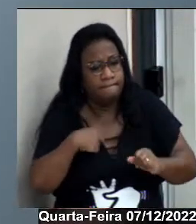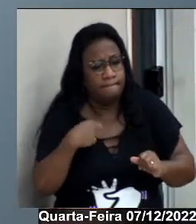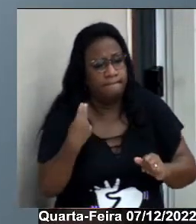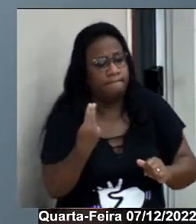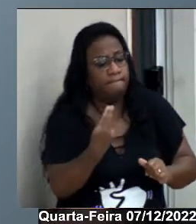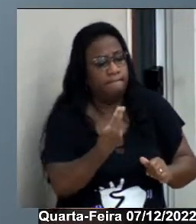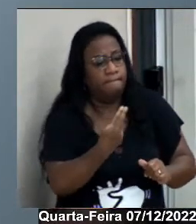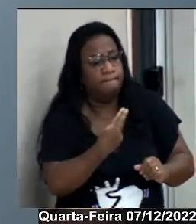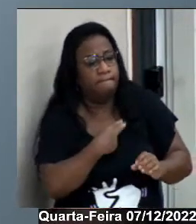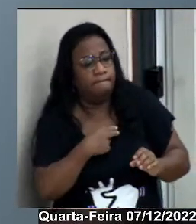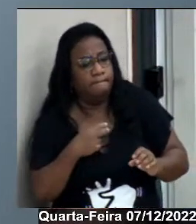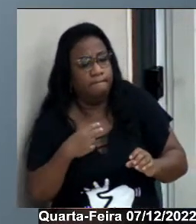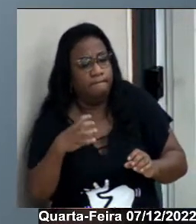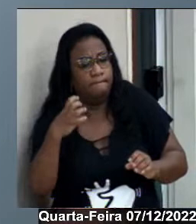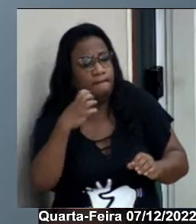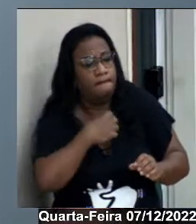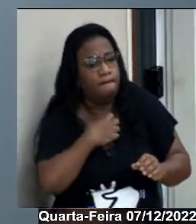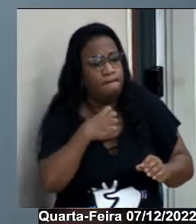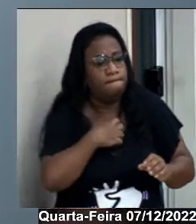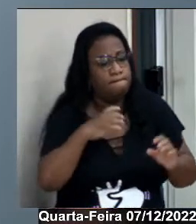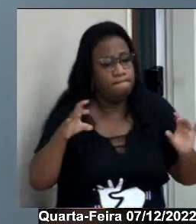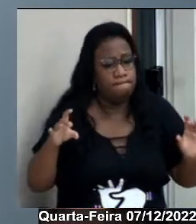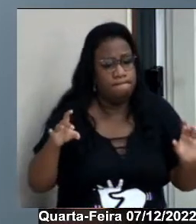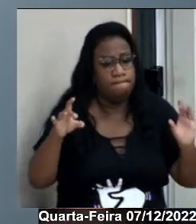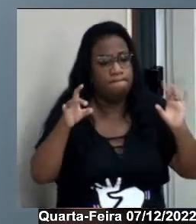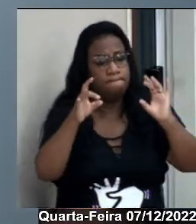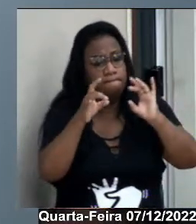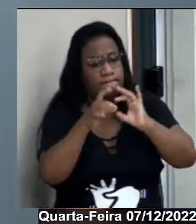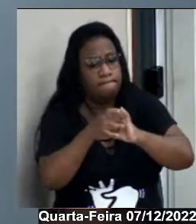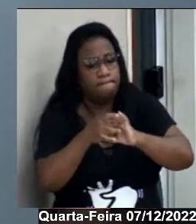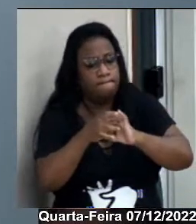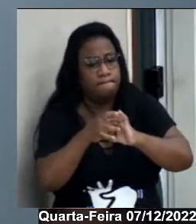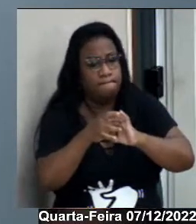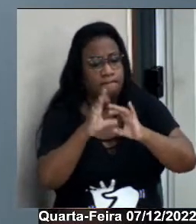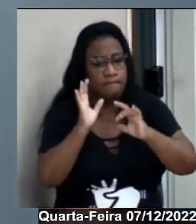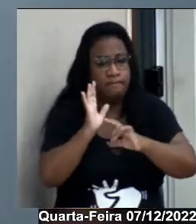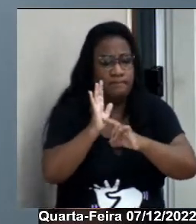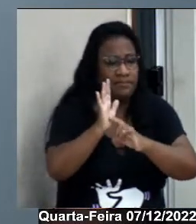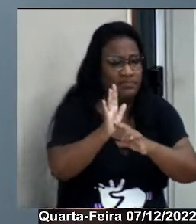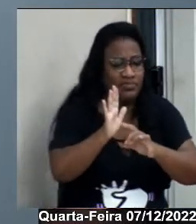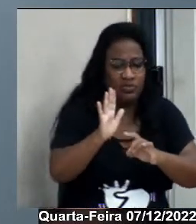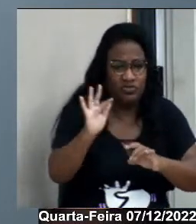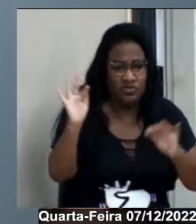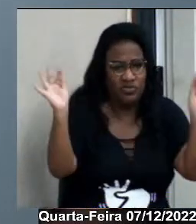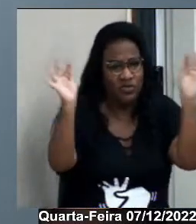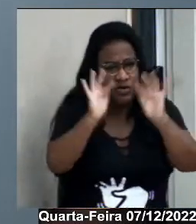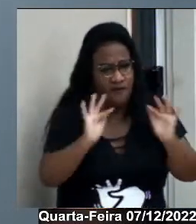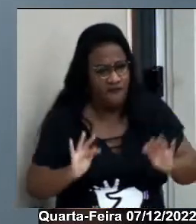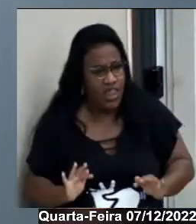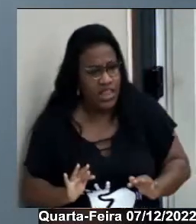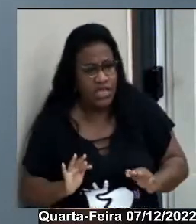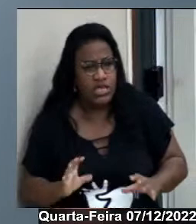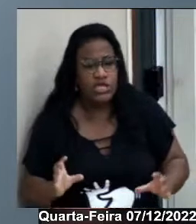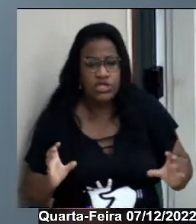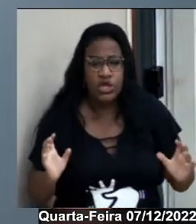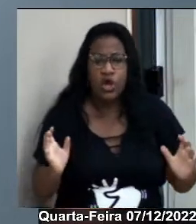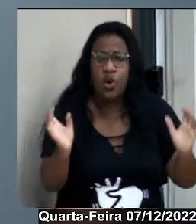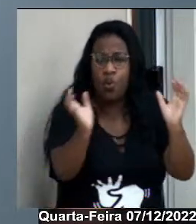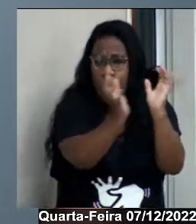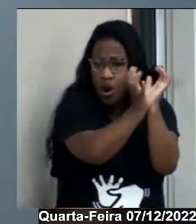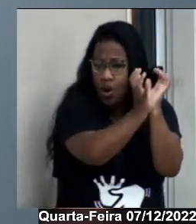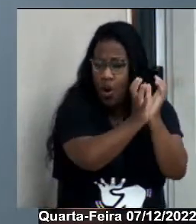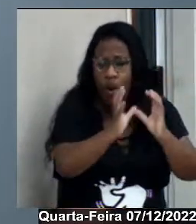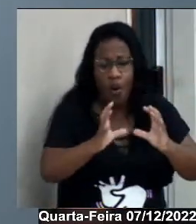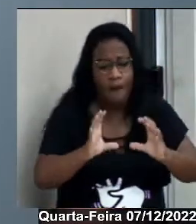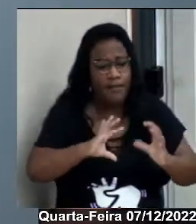sentimos pertencentes a algo. Estamos todos aí brilhando aí com a seleção brasileira, né? Todos torcendo para que ela possa